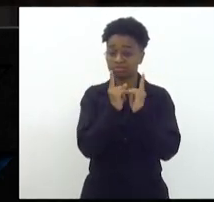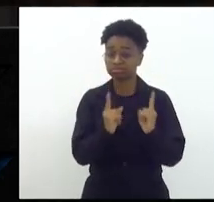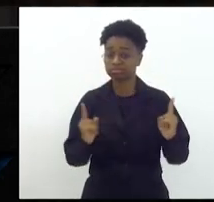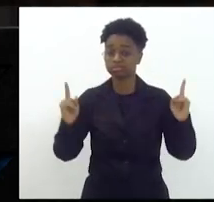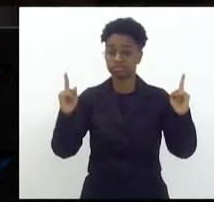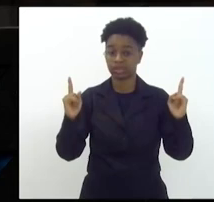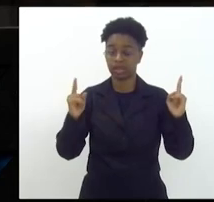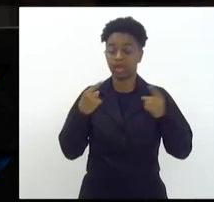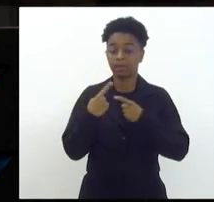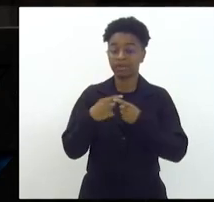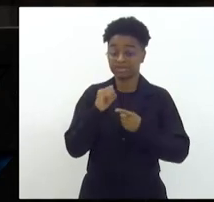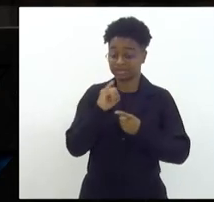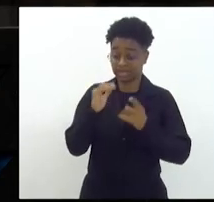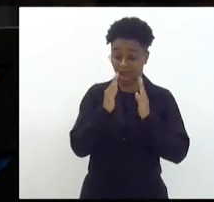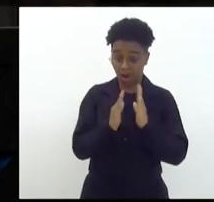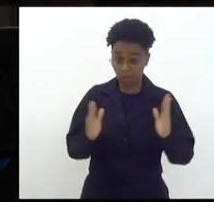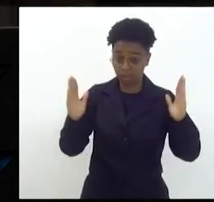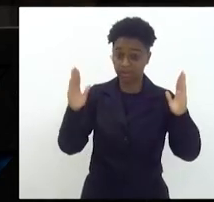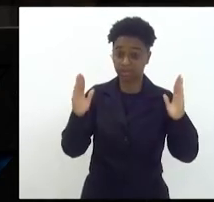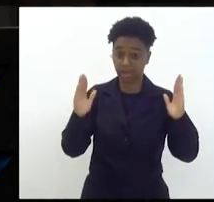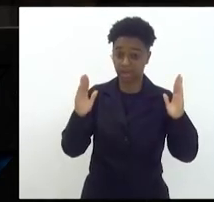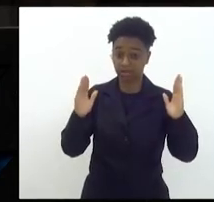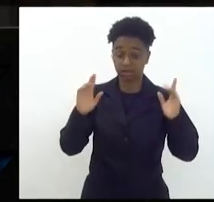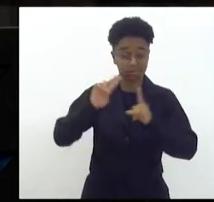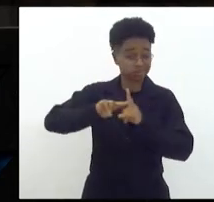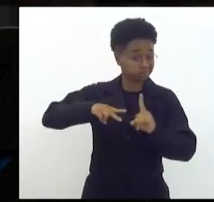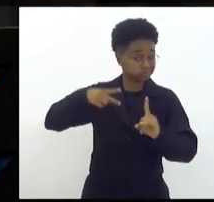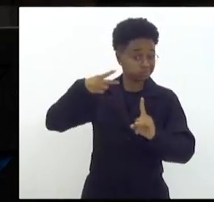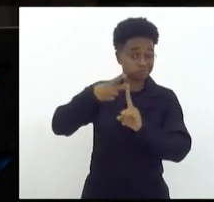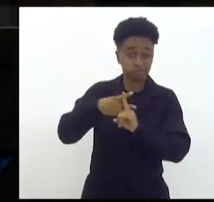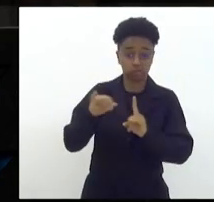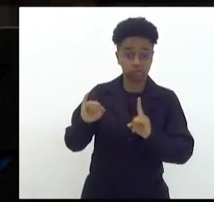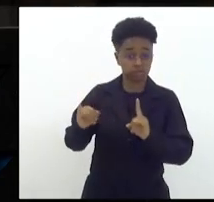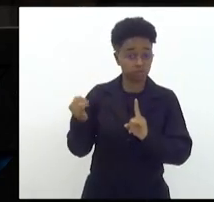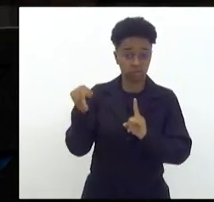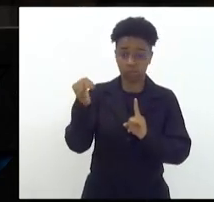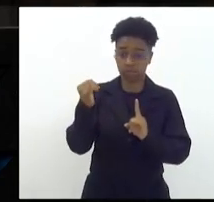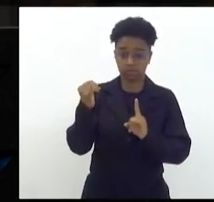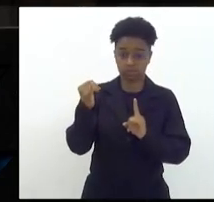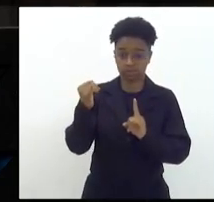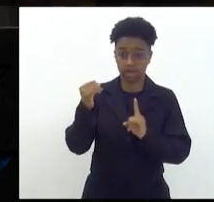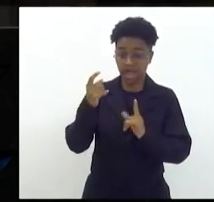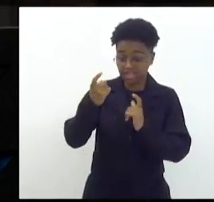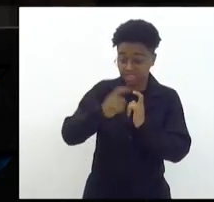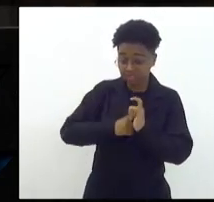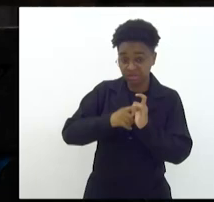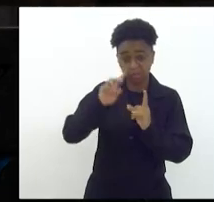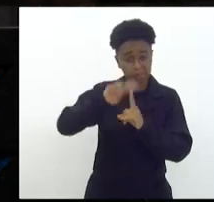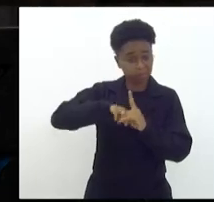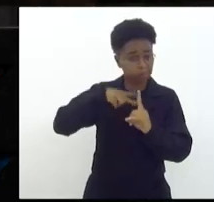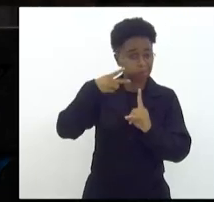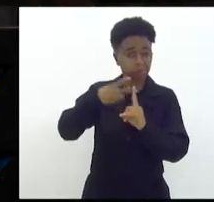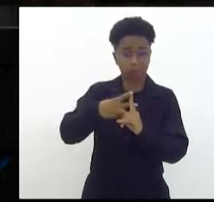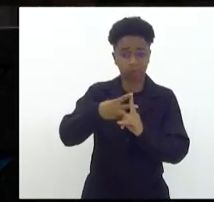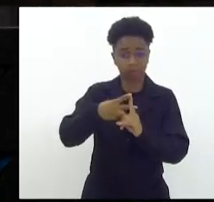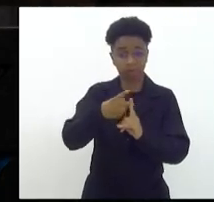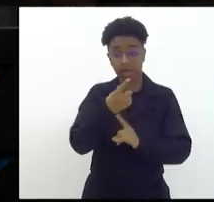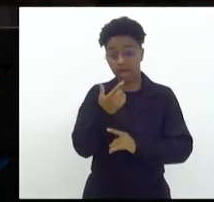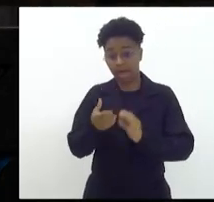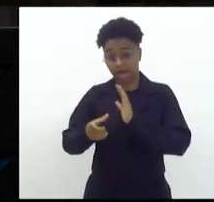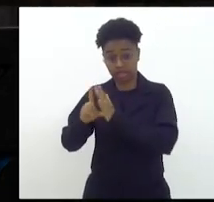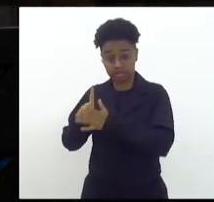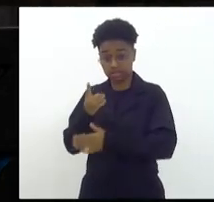aumentar assustadoramente o tamanho da nossa dívida vamos sair de